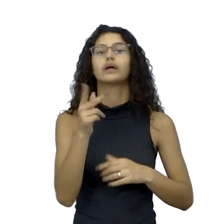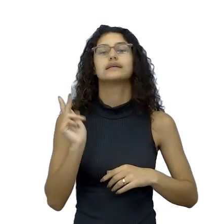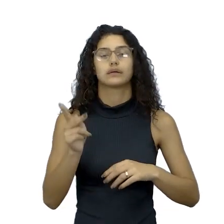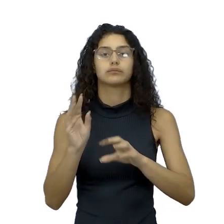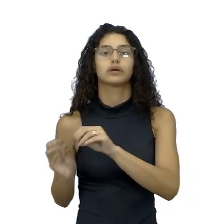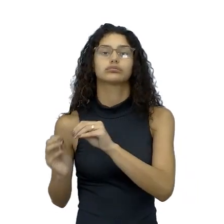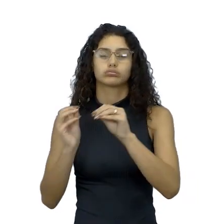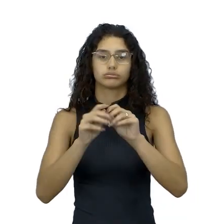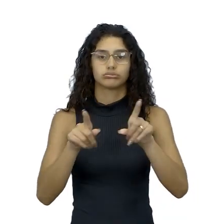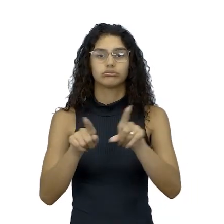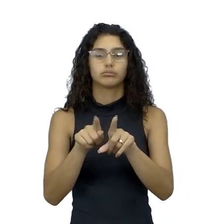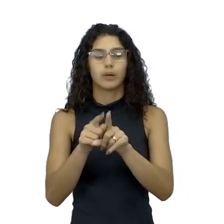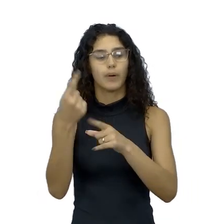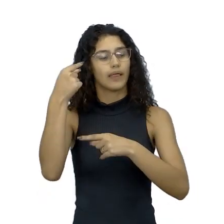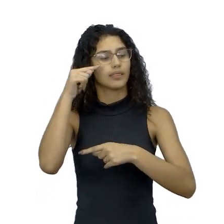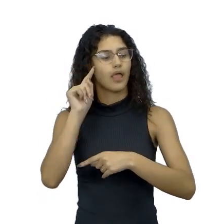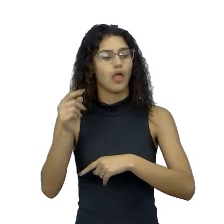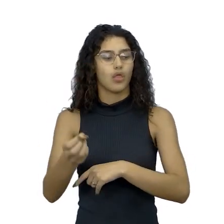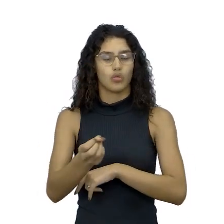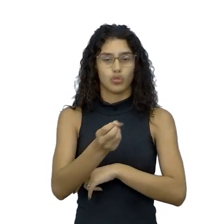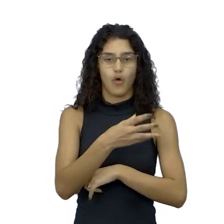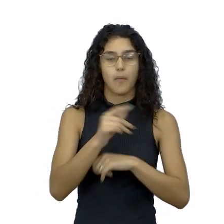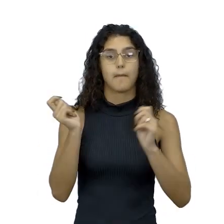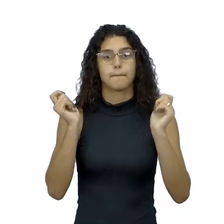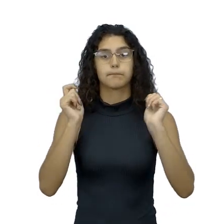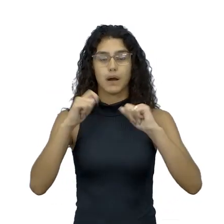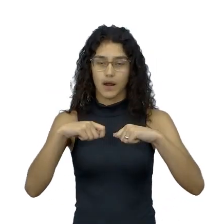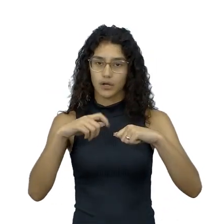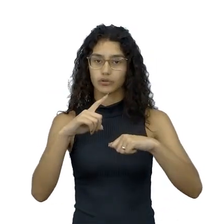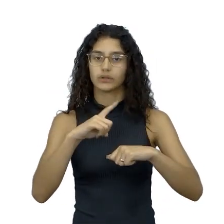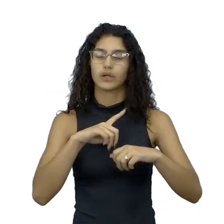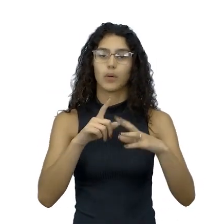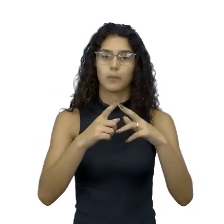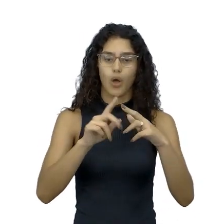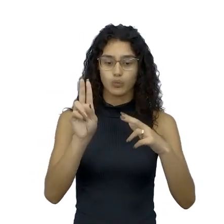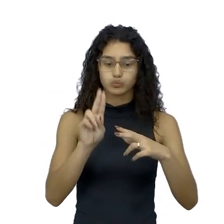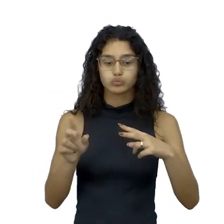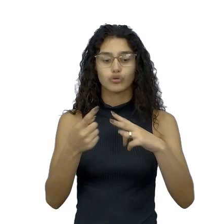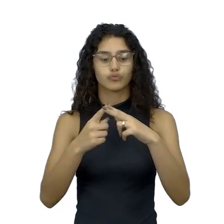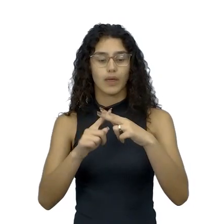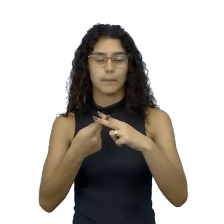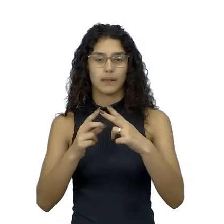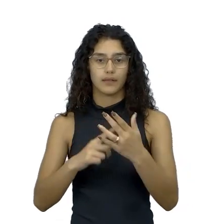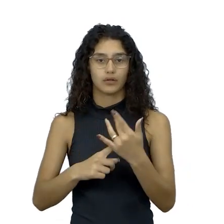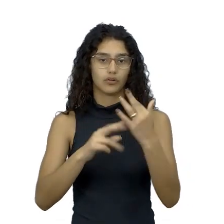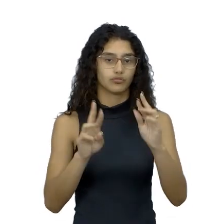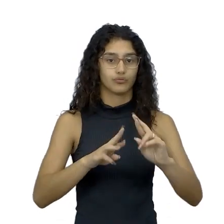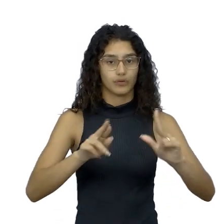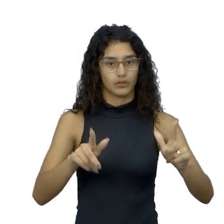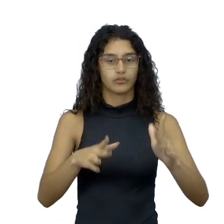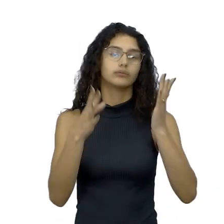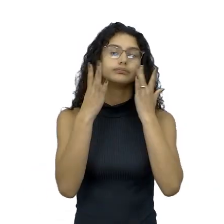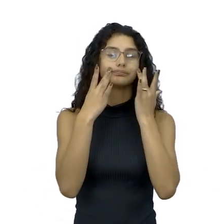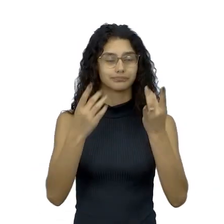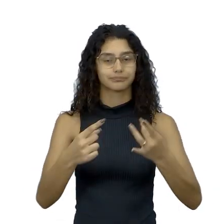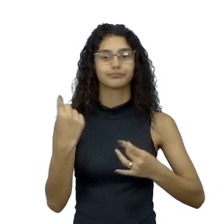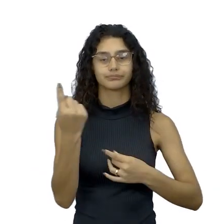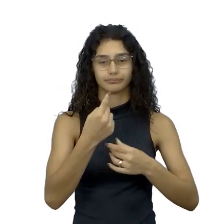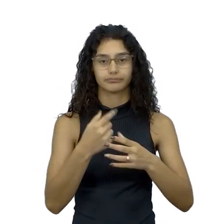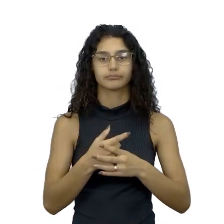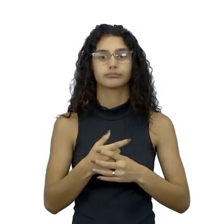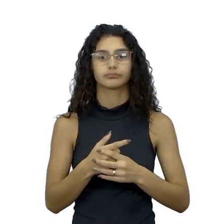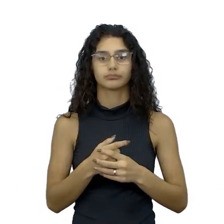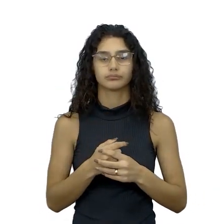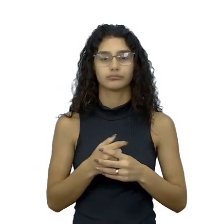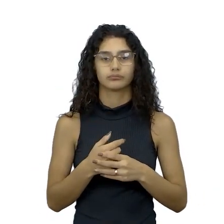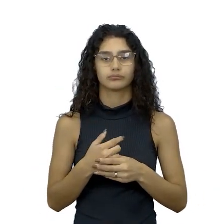trazer aí alguma ideia nova, uma possibilidade, uma ferramenta tecnológica diferente. Então, fique ligado que a gente, né, e ainda